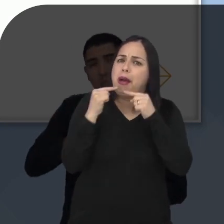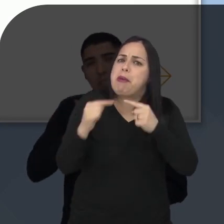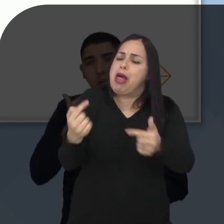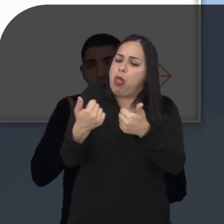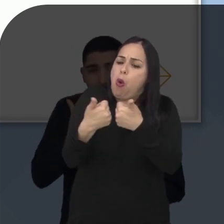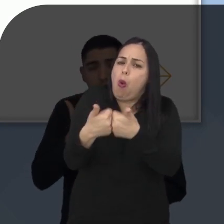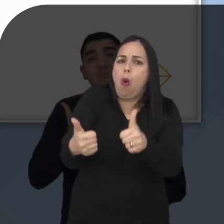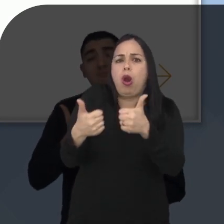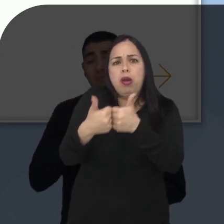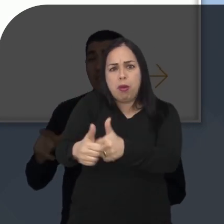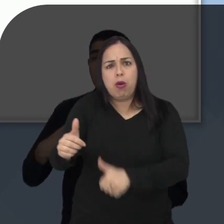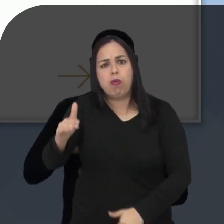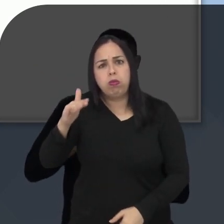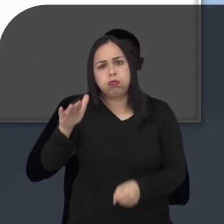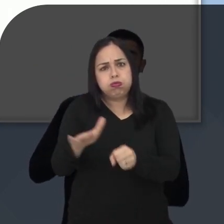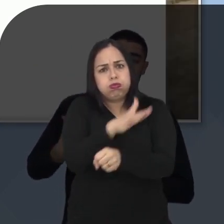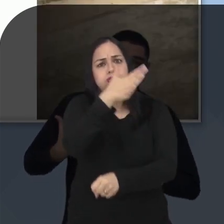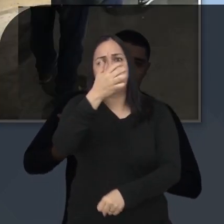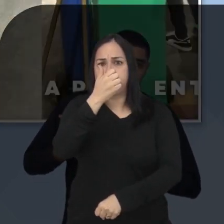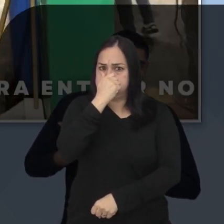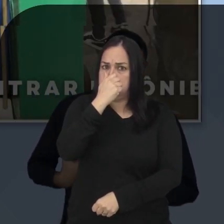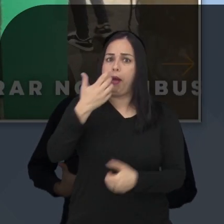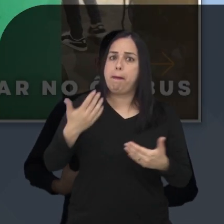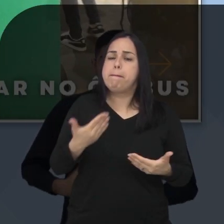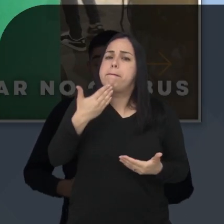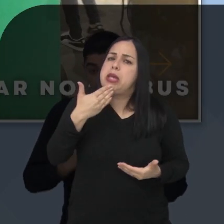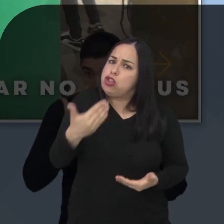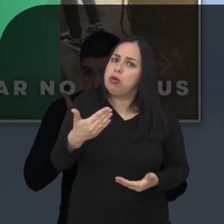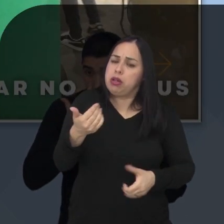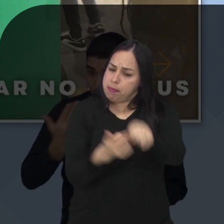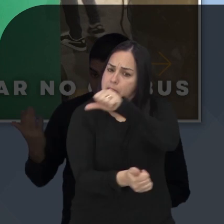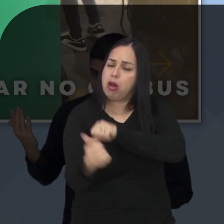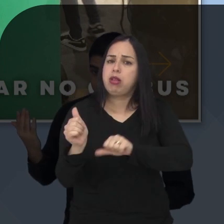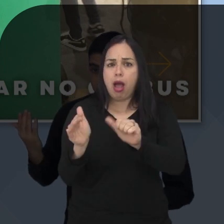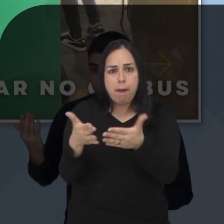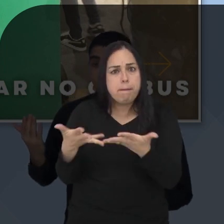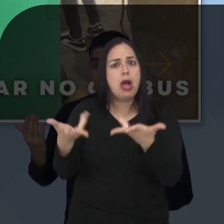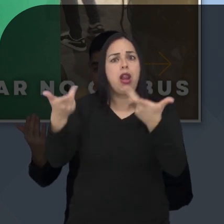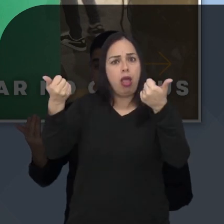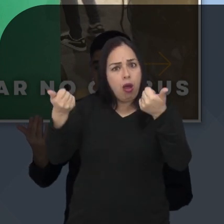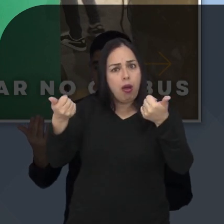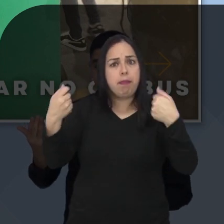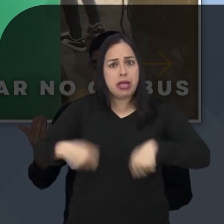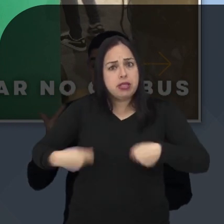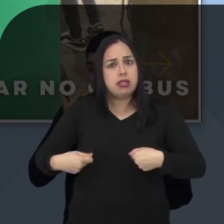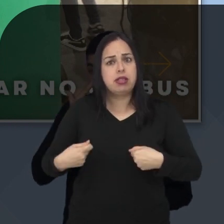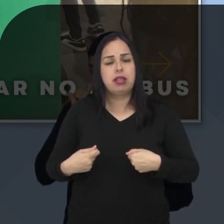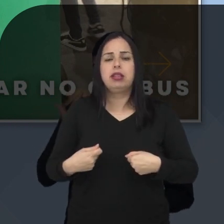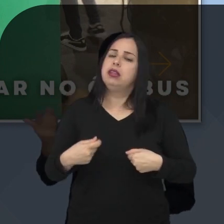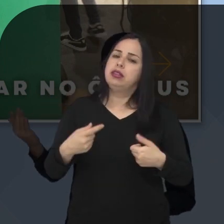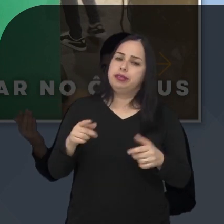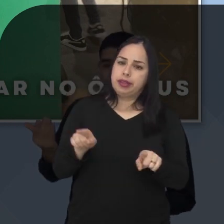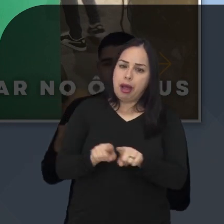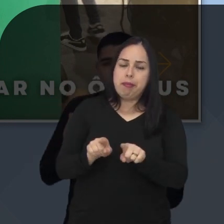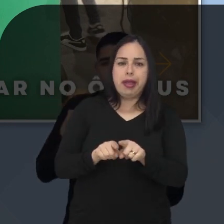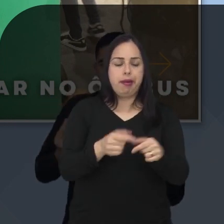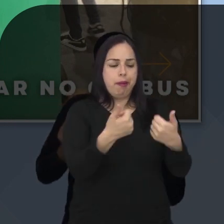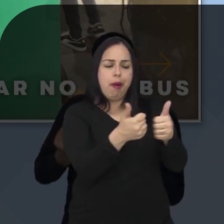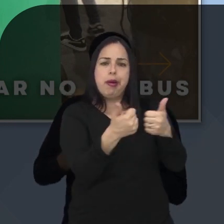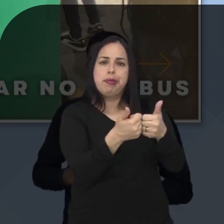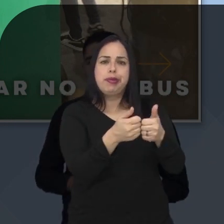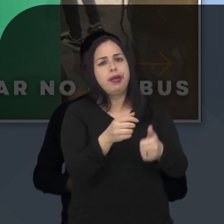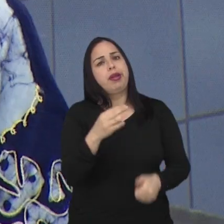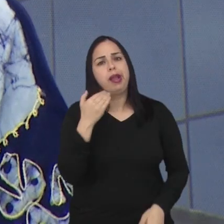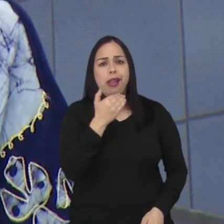superlotação no transporte público. A parlamentar pediu mais qualidade e aumento na frota e também criticou a condição de alguns